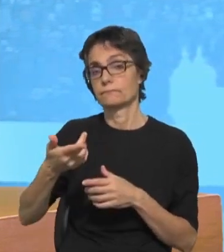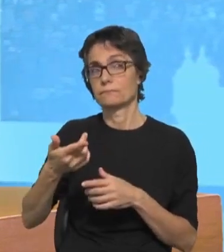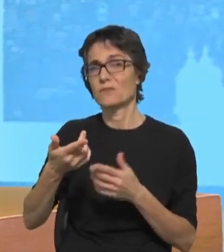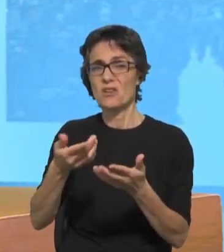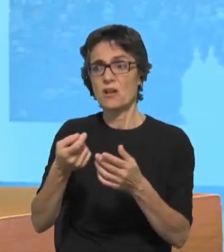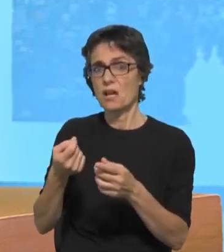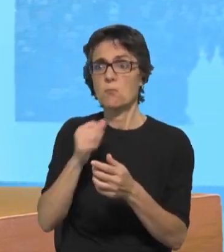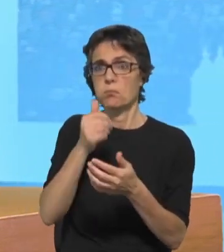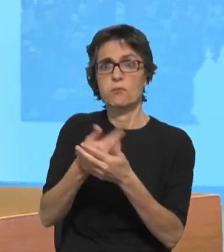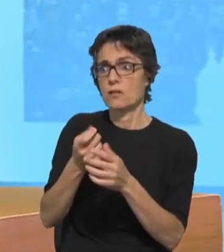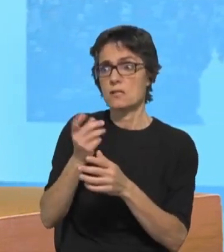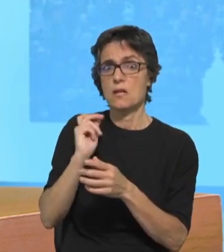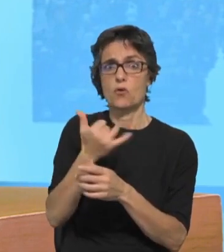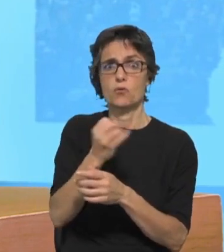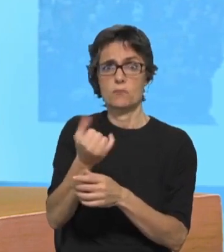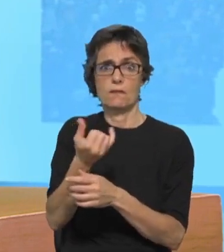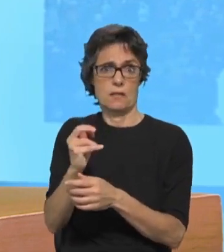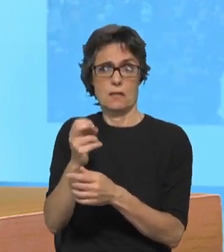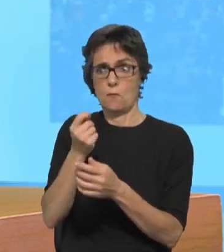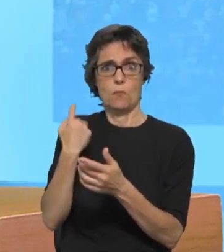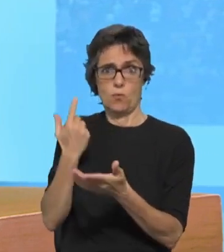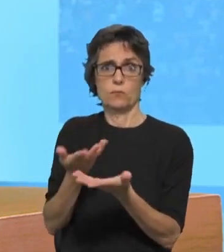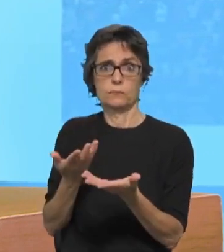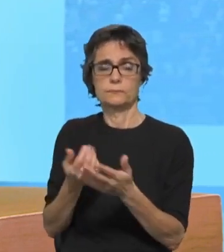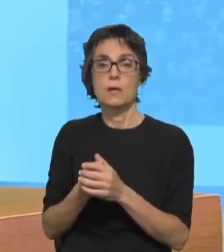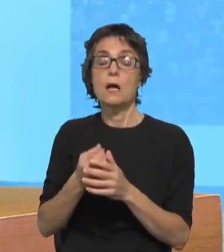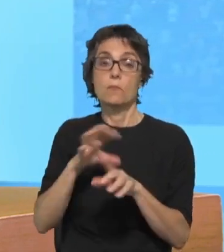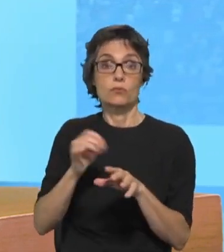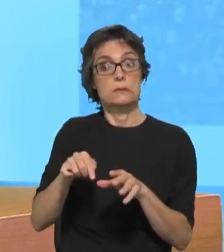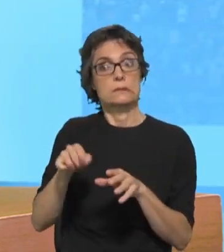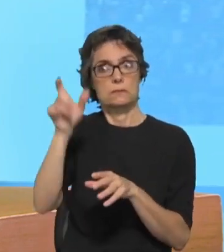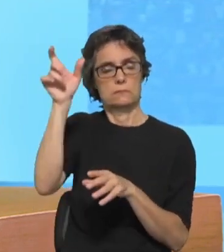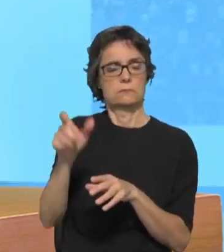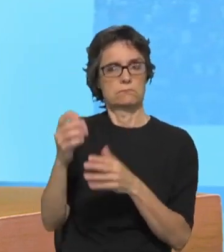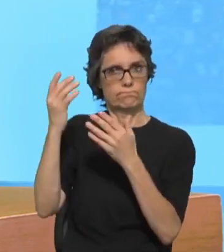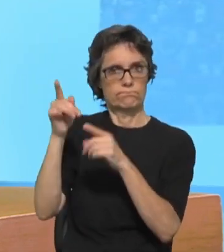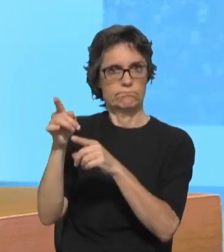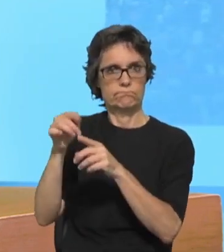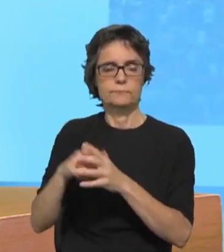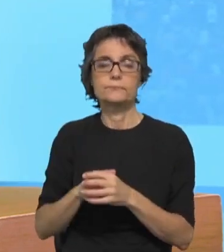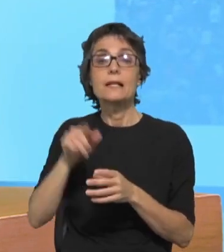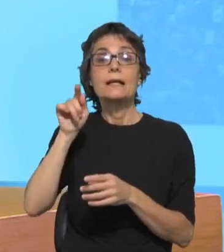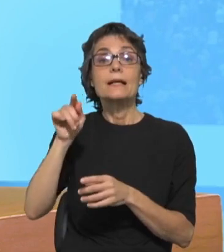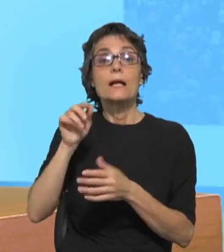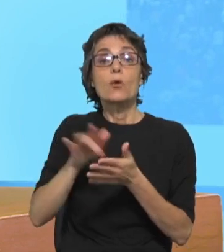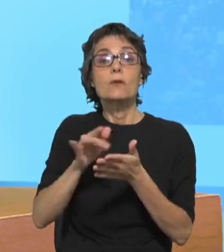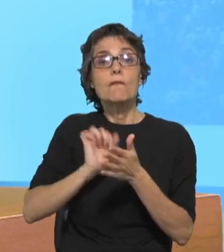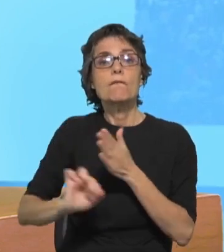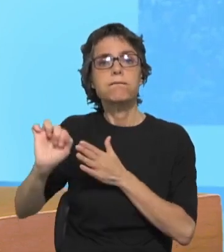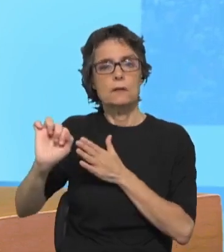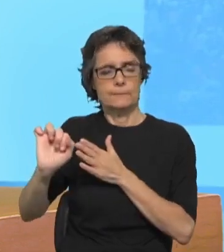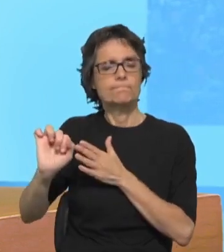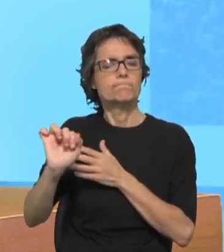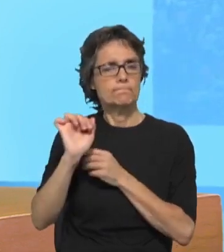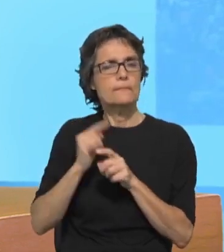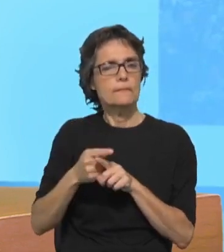passado, em 2023, portanto, nesse sentido é também para nós uma homenagem. E ele escreveu um livro muito curioso sobre as